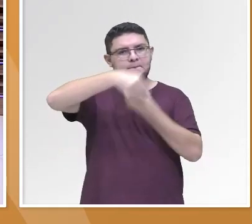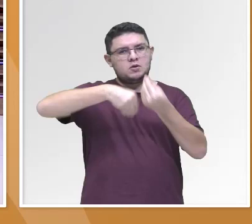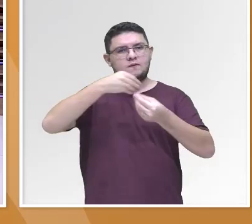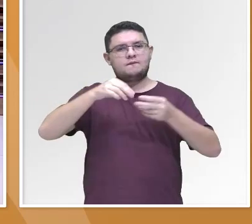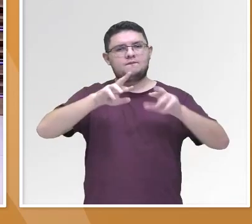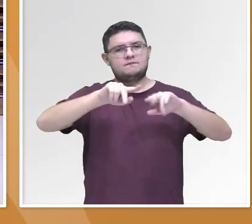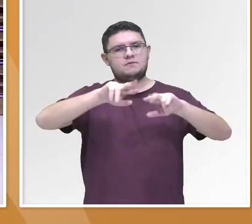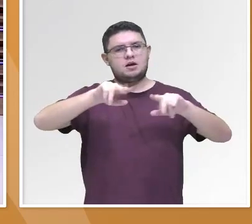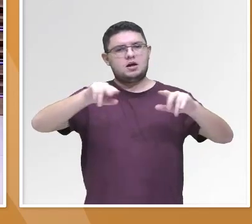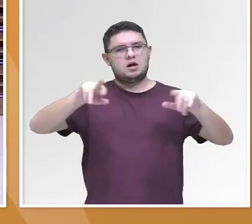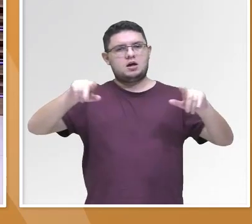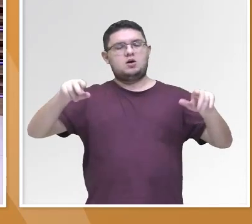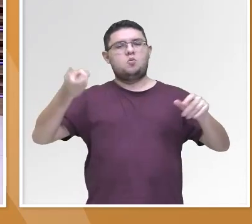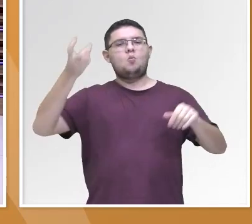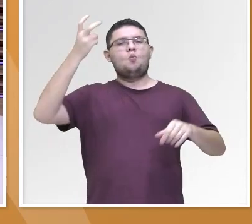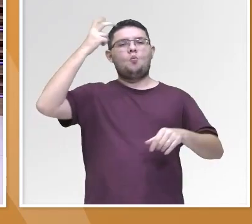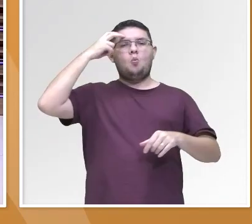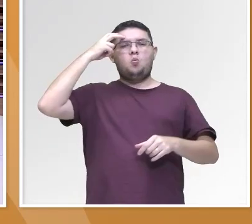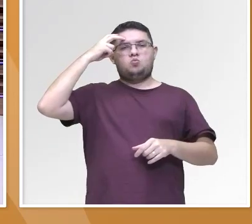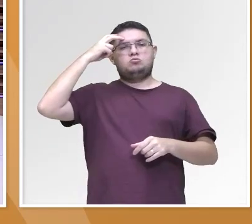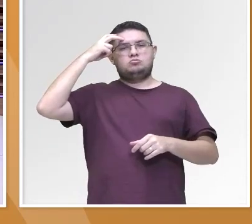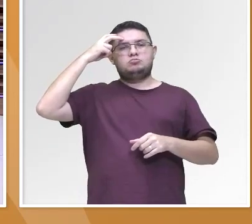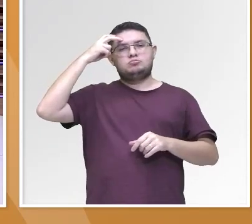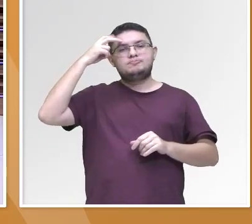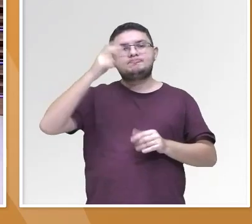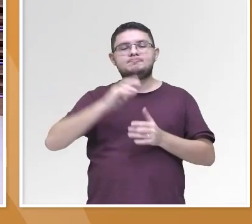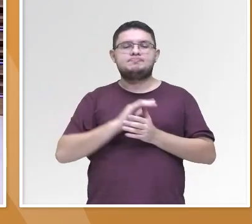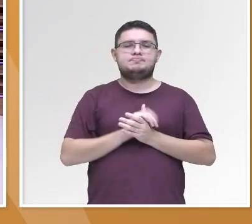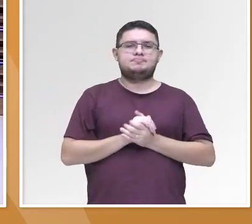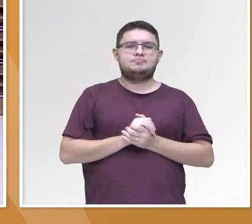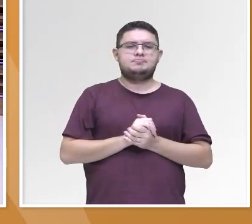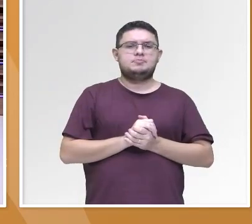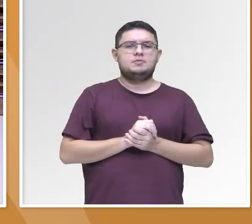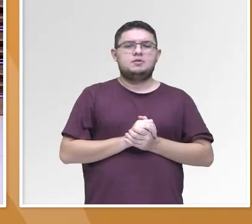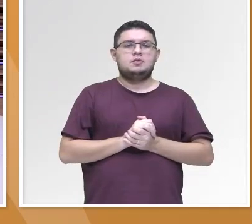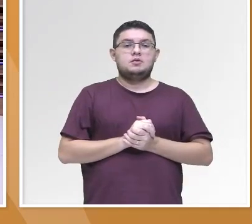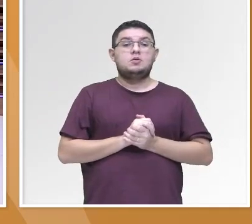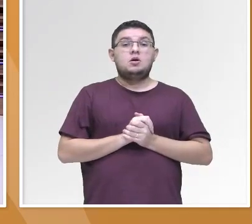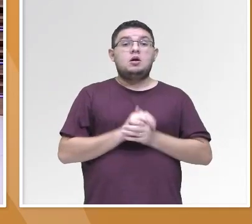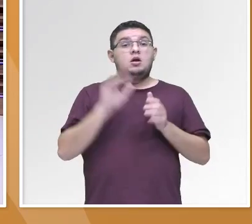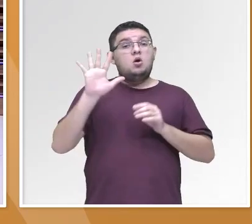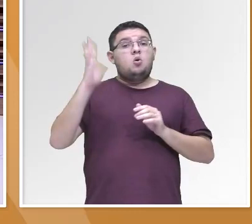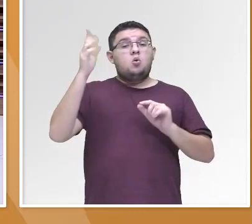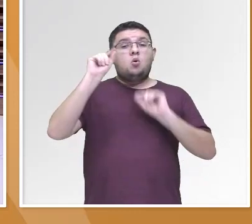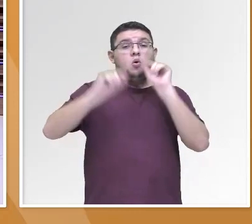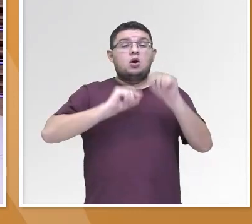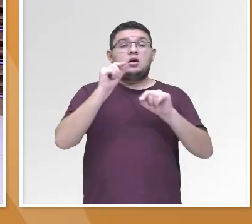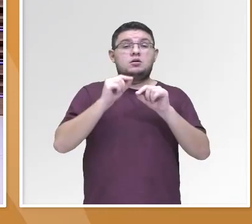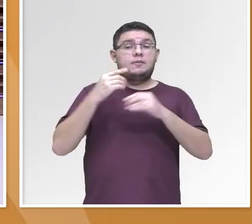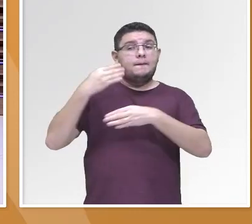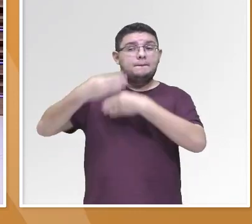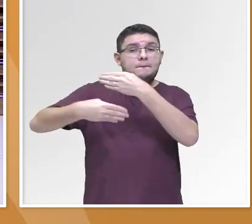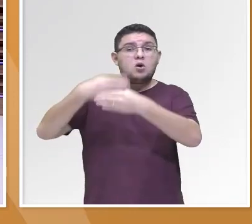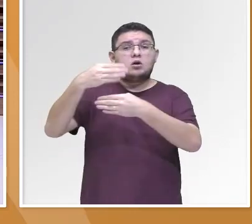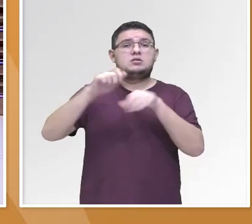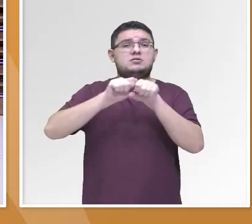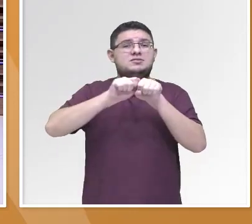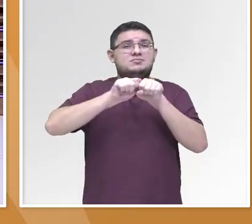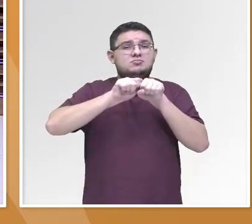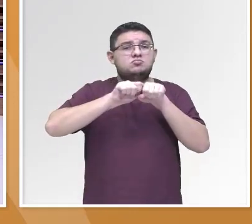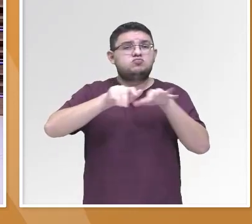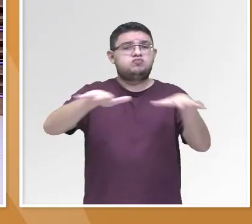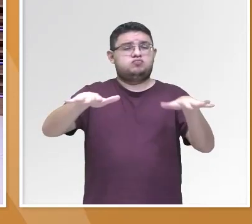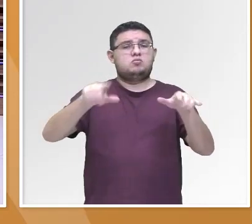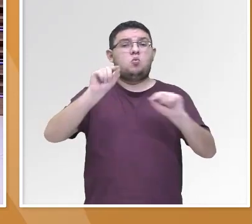é do que o fruto da miscigenação de etnias diferenciadas, que no processo inicial de formação do que hoje nós